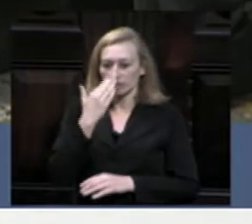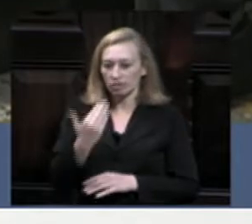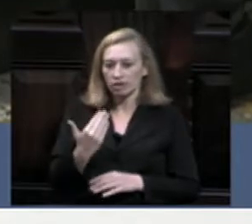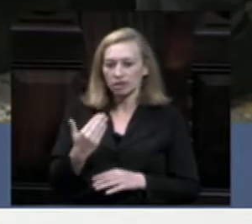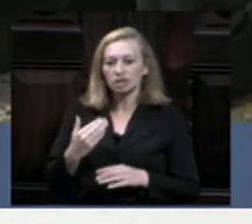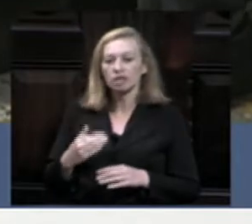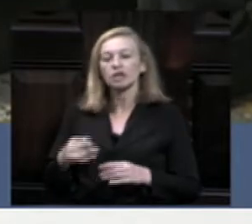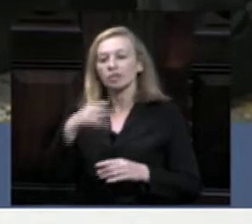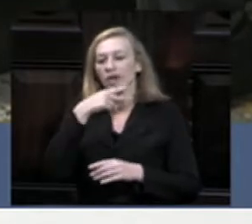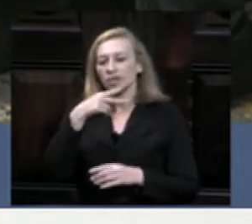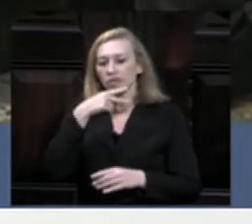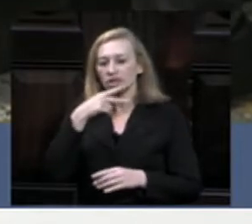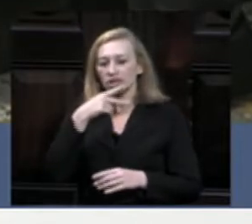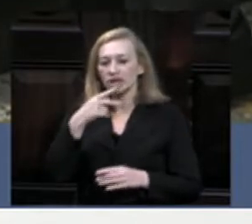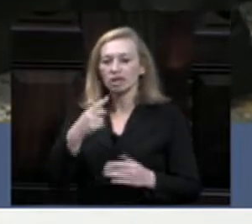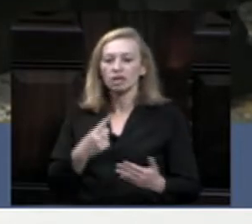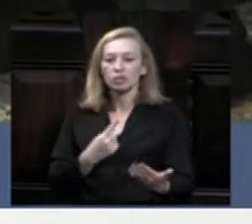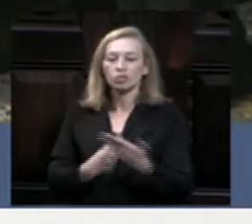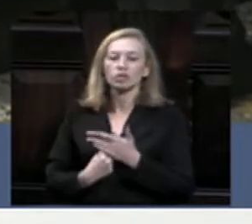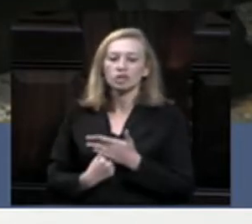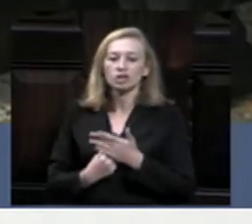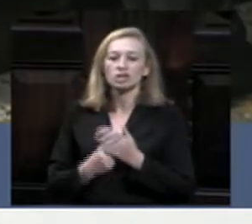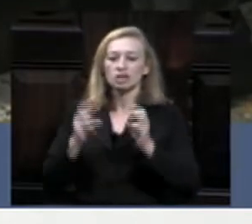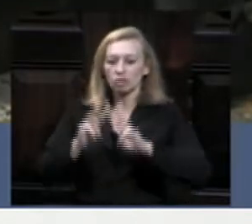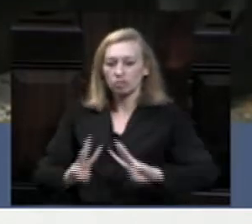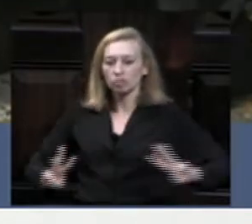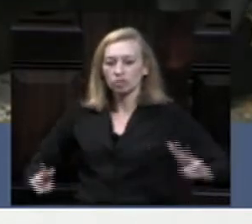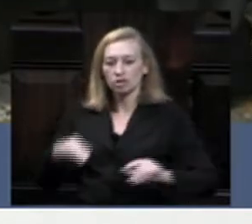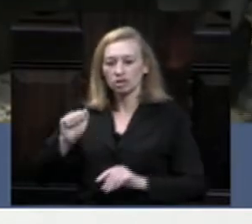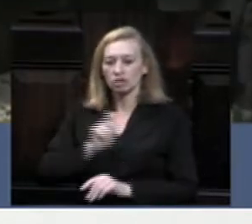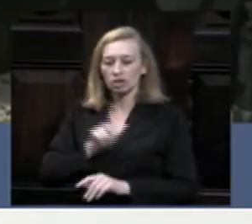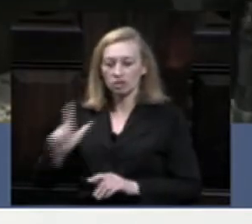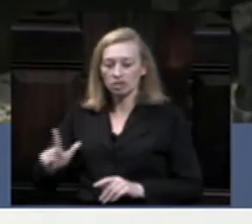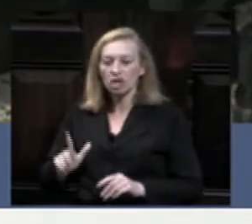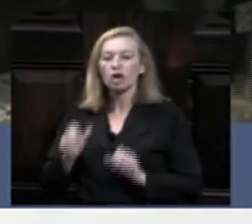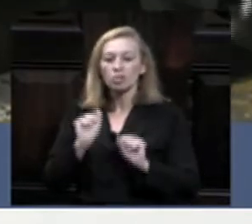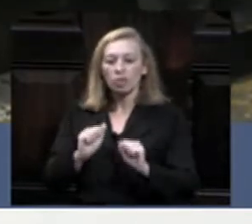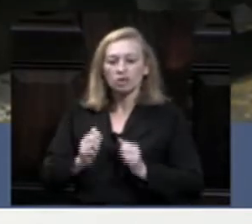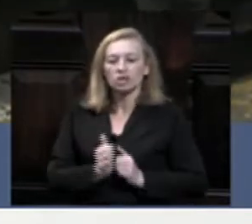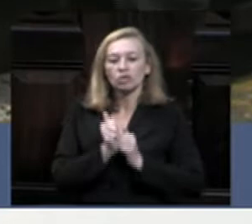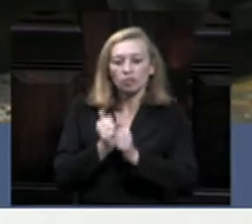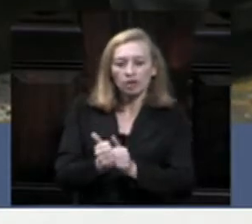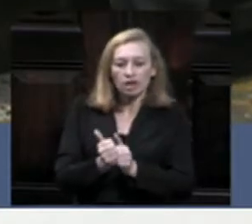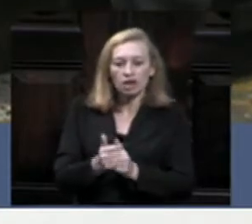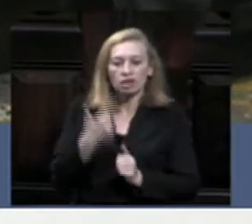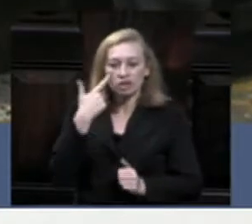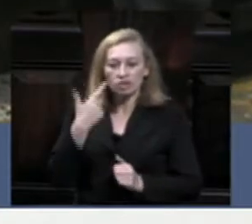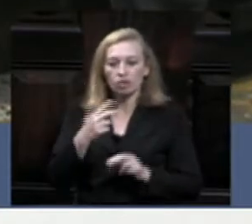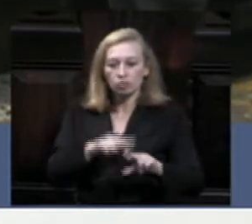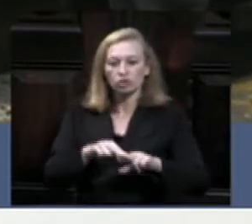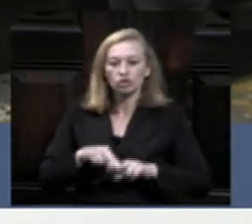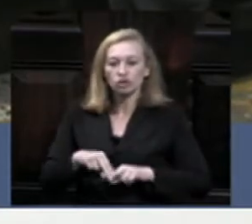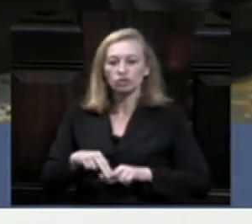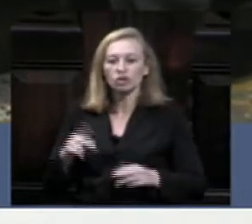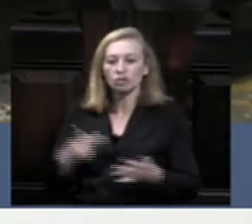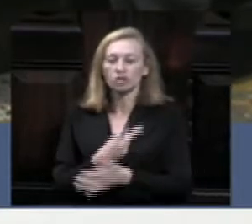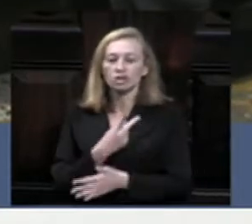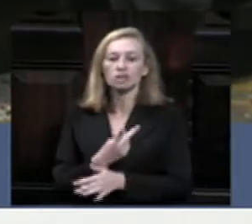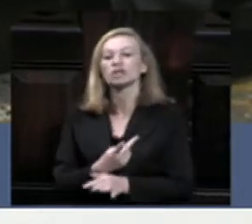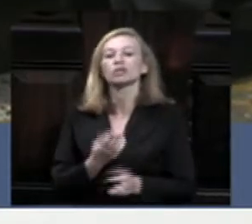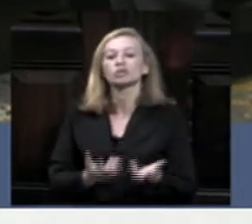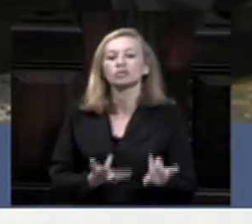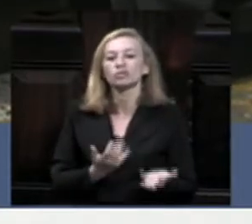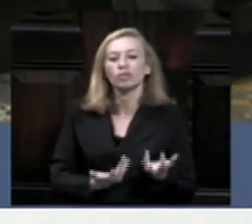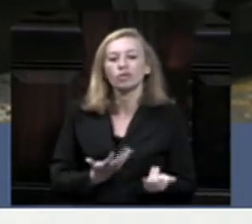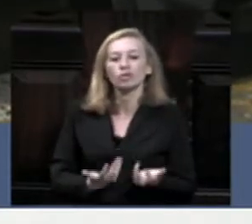e Defesa ao Patrimônio Histórico, Artístico e Cultural possa acompanhar, em representação da população fluminense, o desdobramento desse tema,